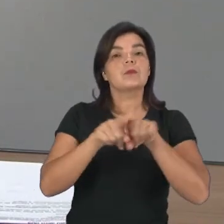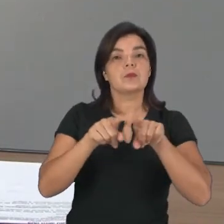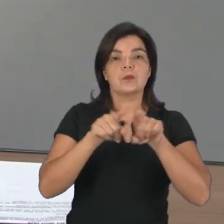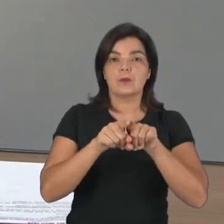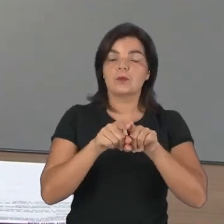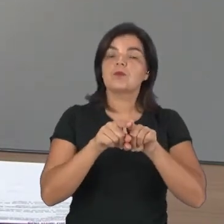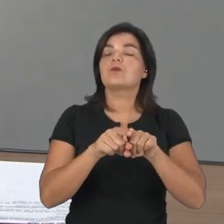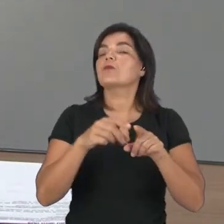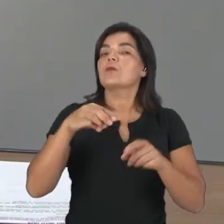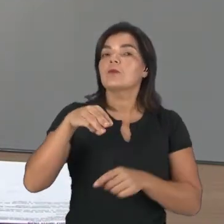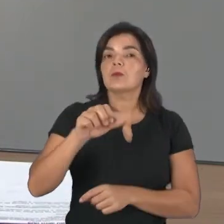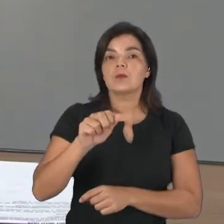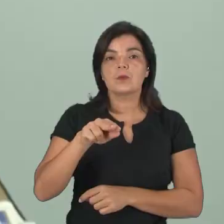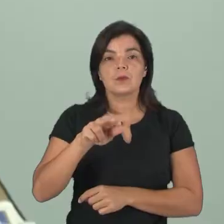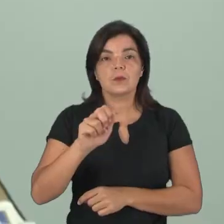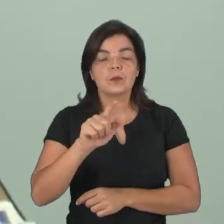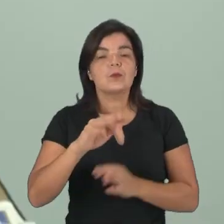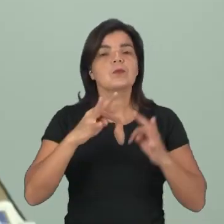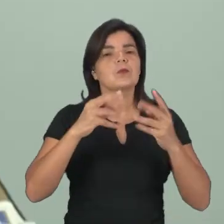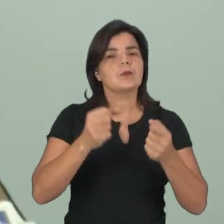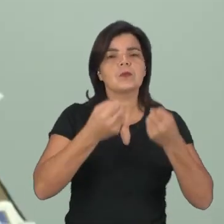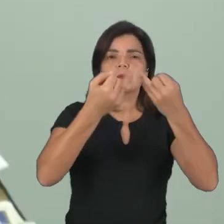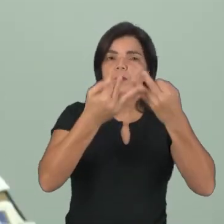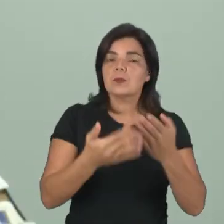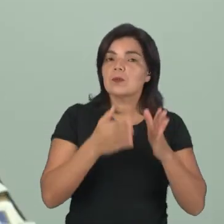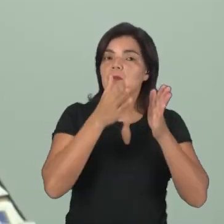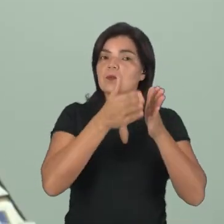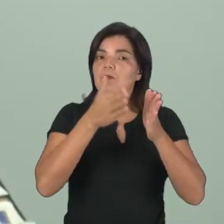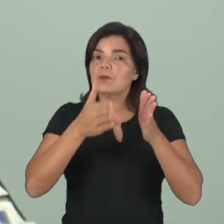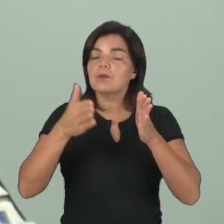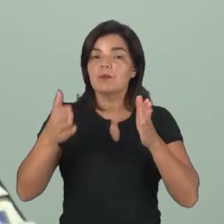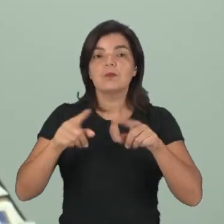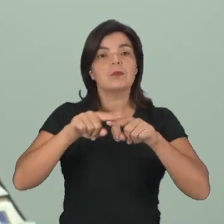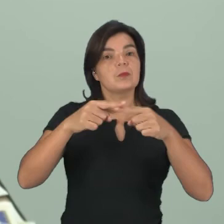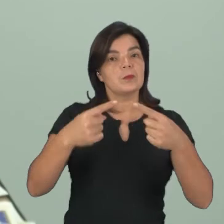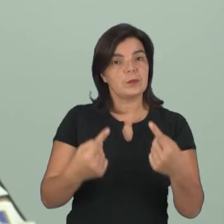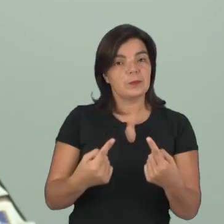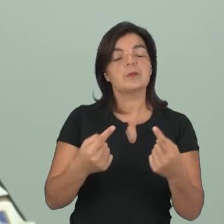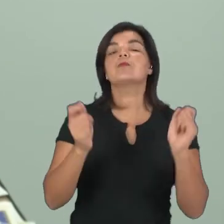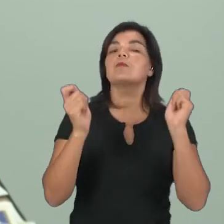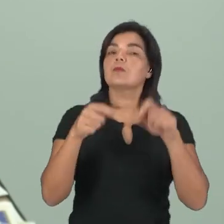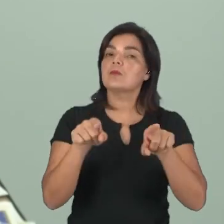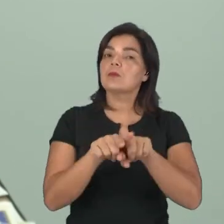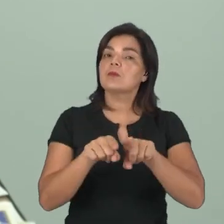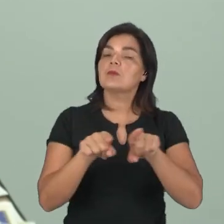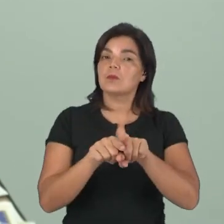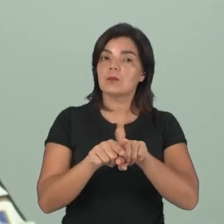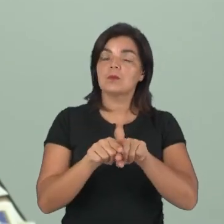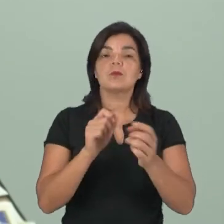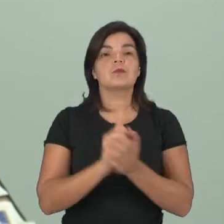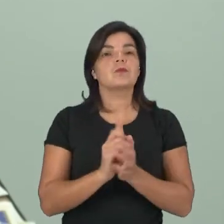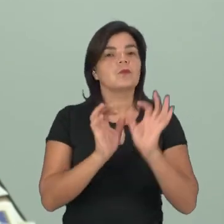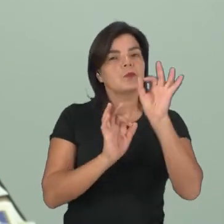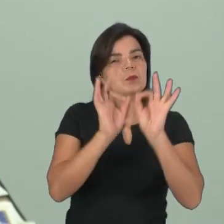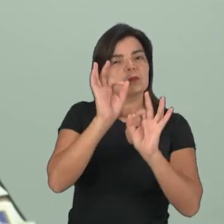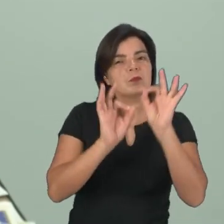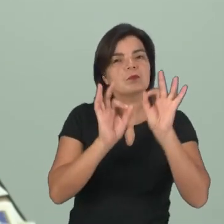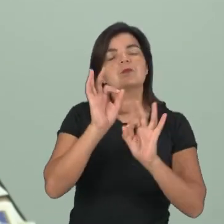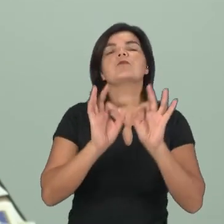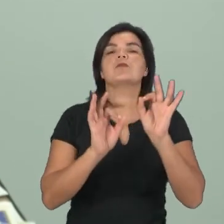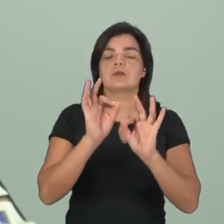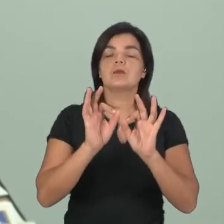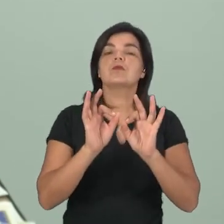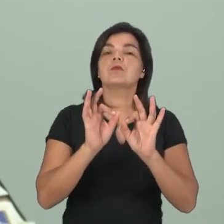aqui no manual vem todo passo a passo mas o manual pode ser também de uma montagem